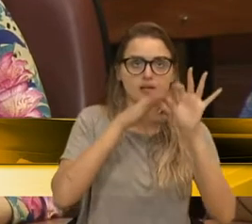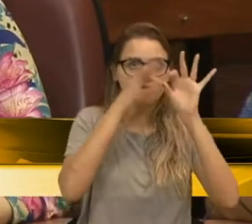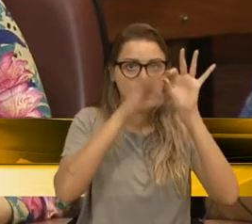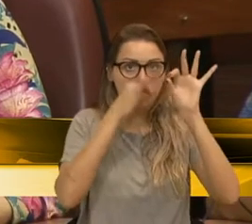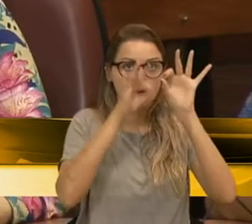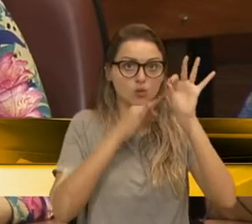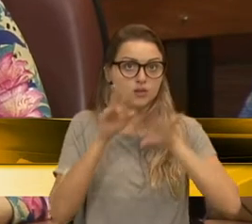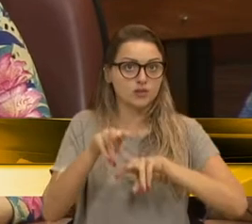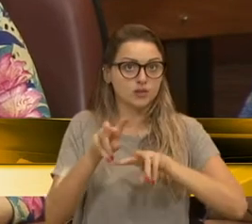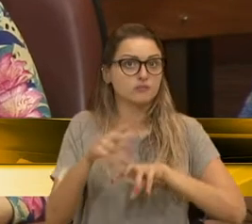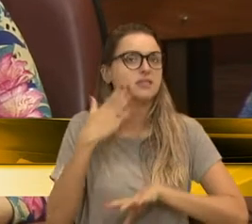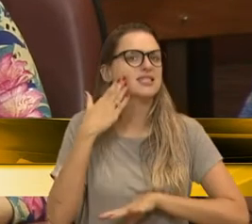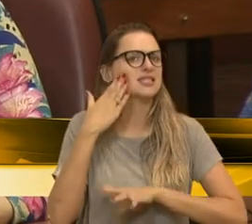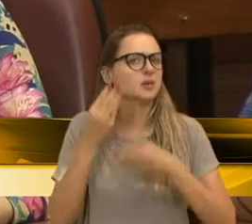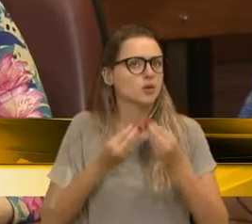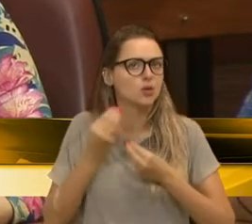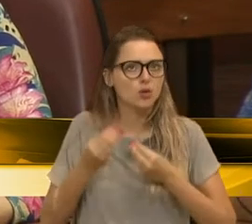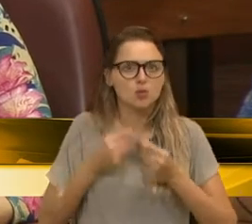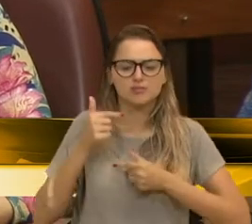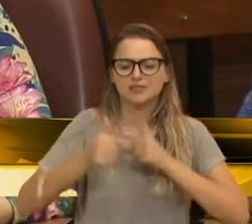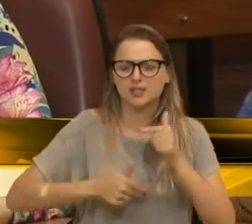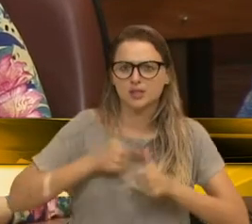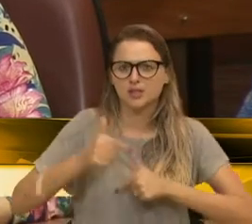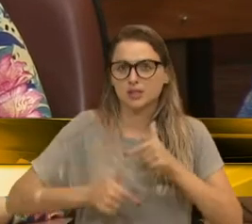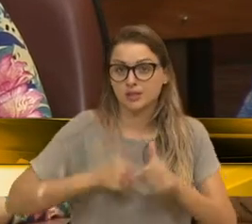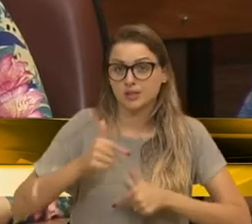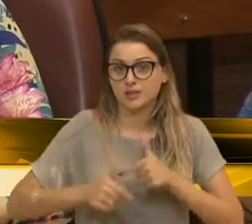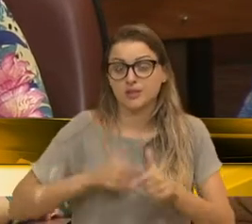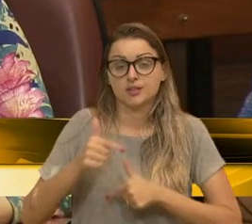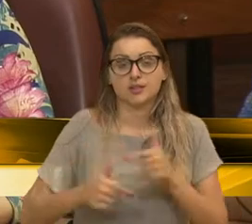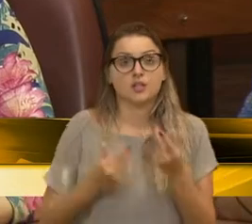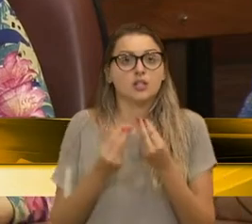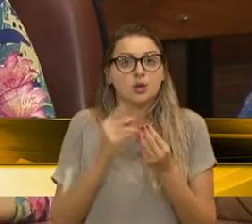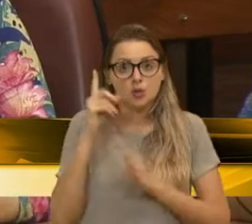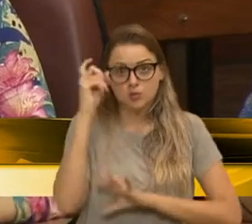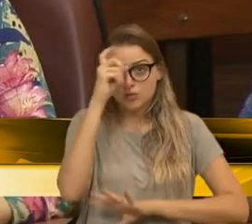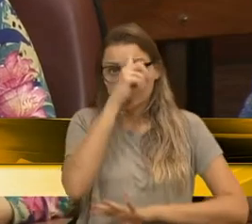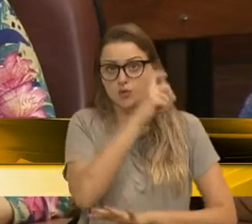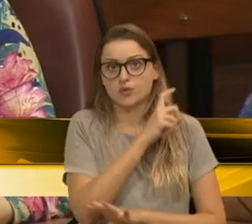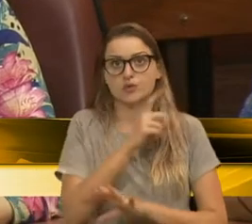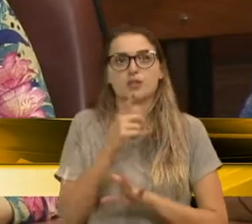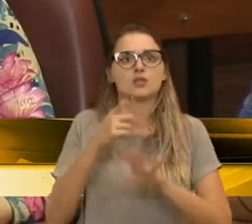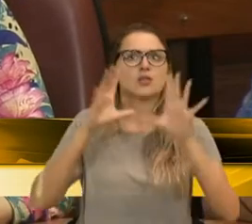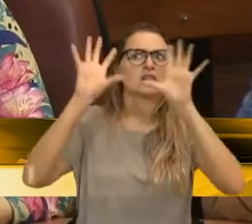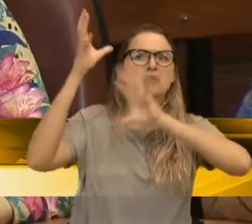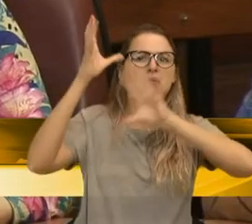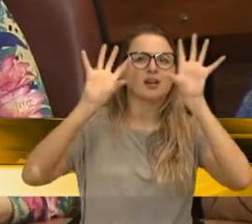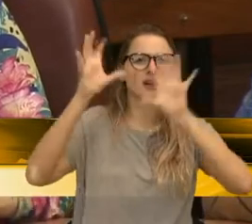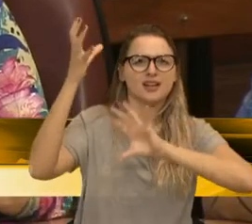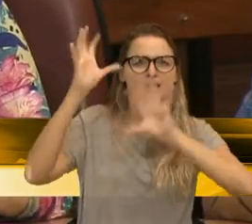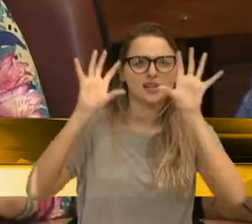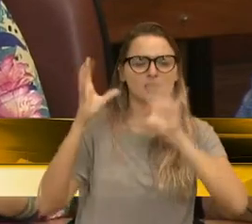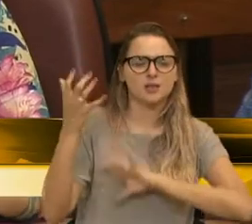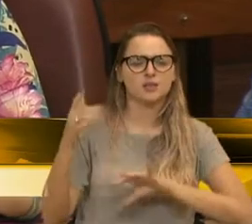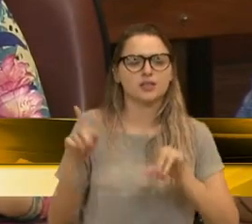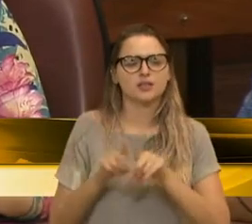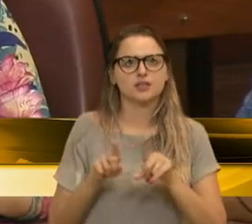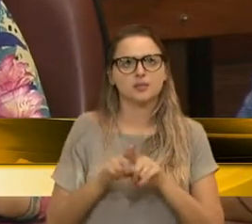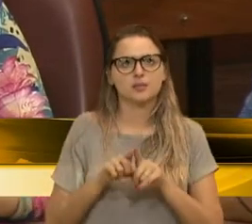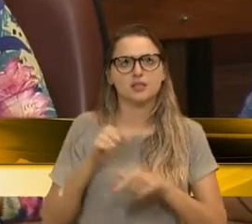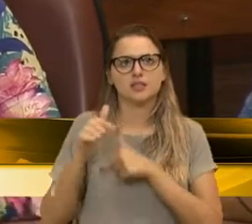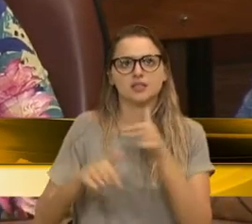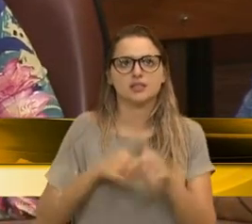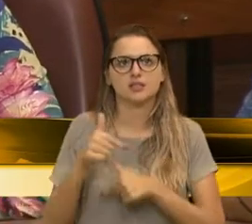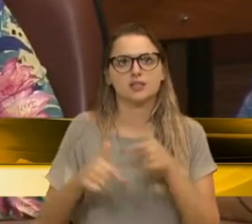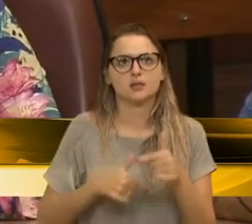sabe o quanto eles trabalham e o quanto é difícil as intempéries. Muitas vezes você trabalha o ano inteiro